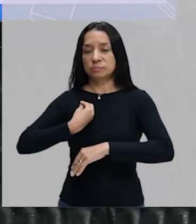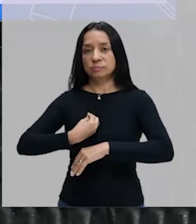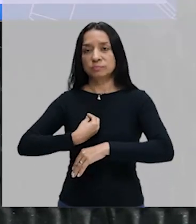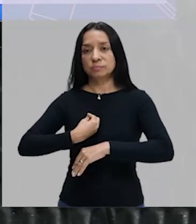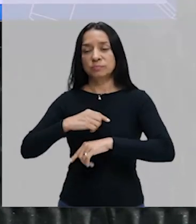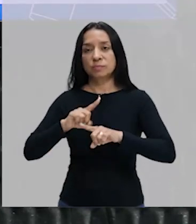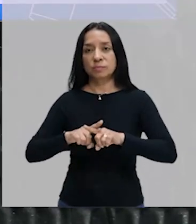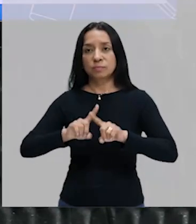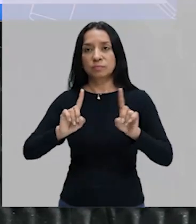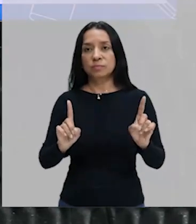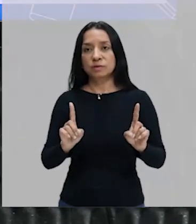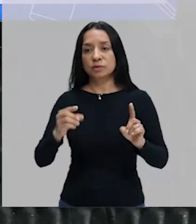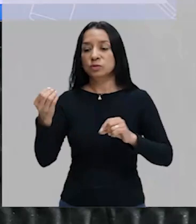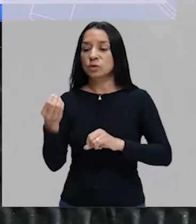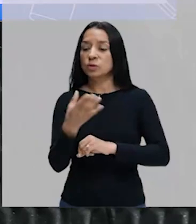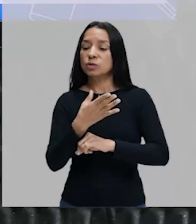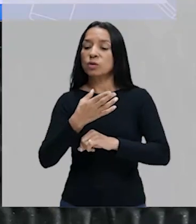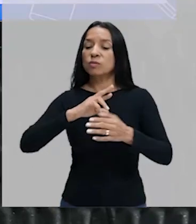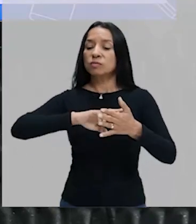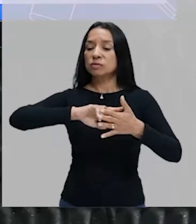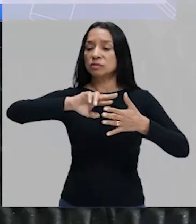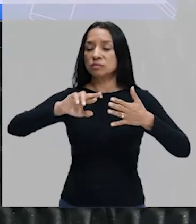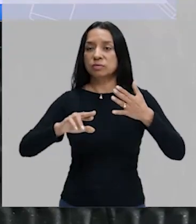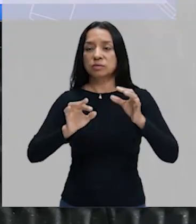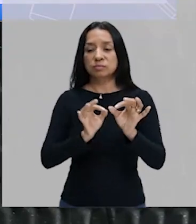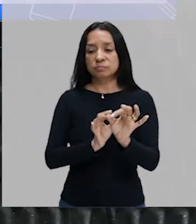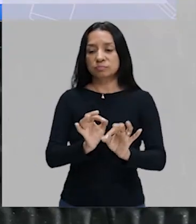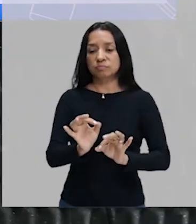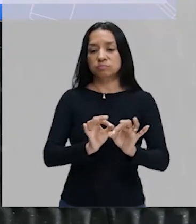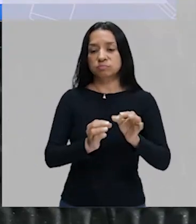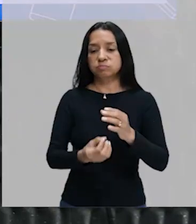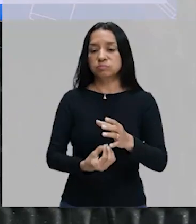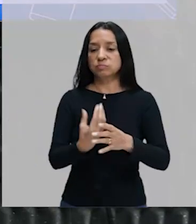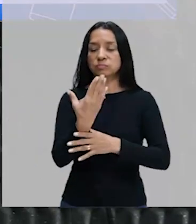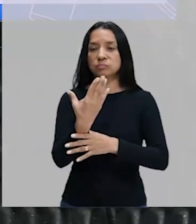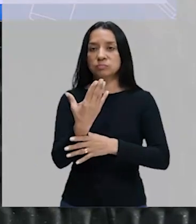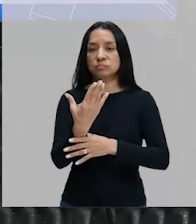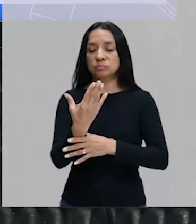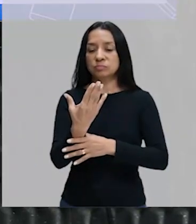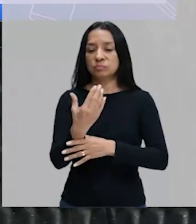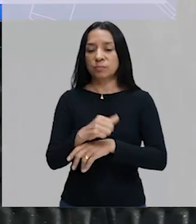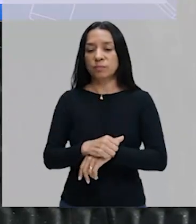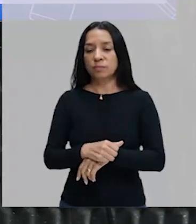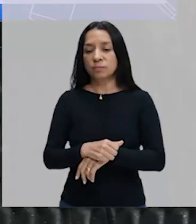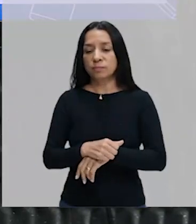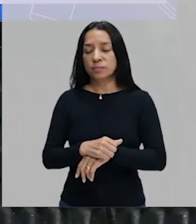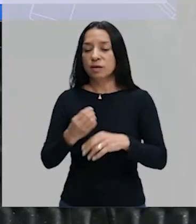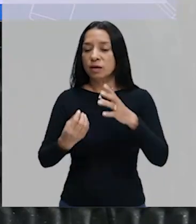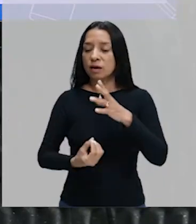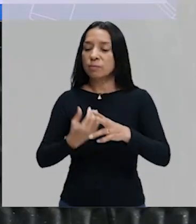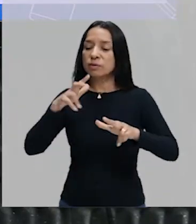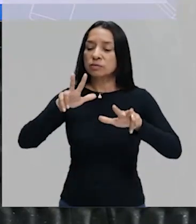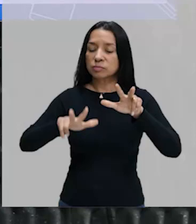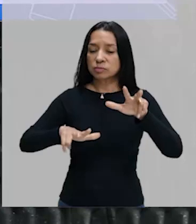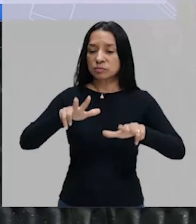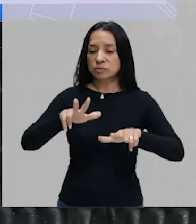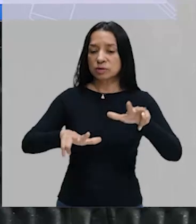que novas espécies foram se formando. Aparecimento de répteis, eles surgem aqui na